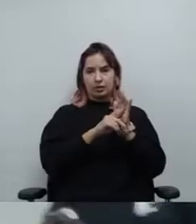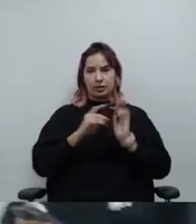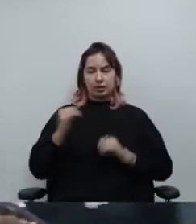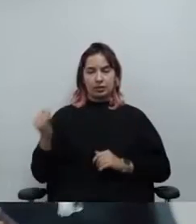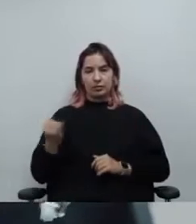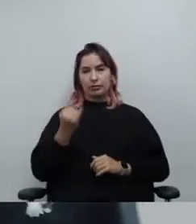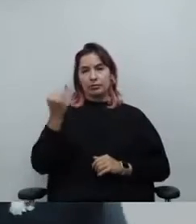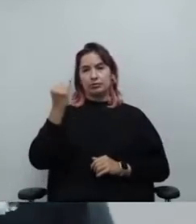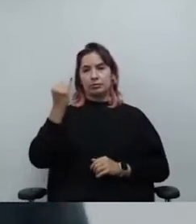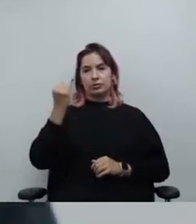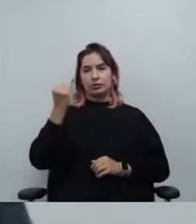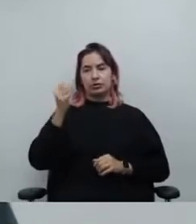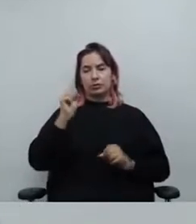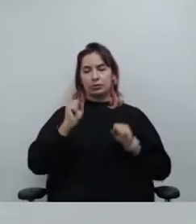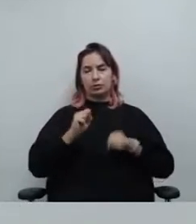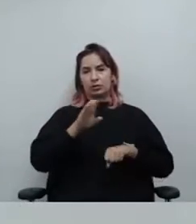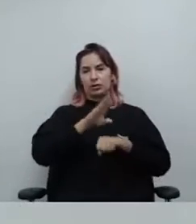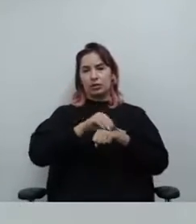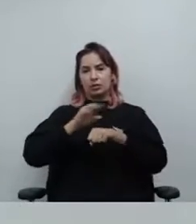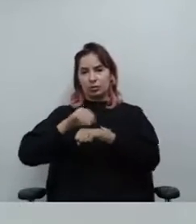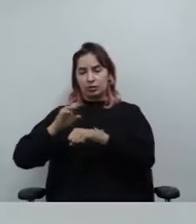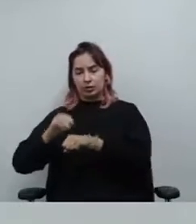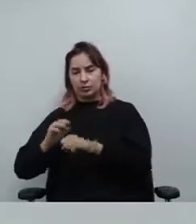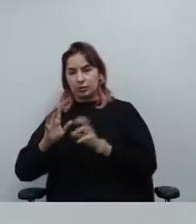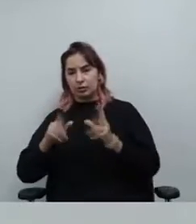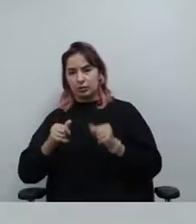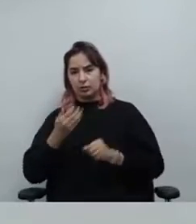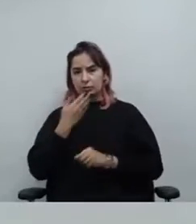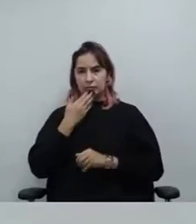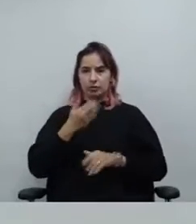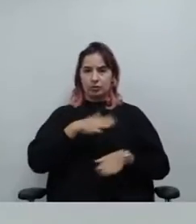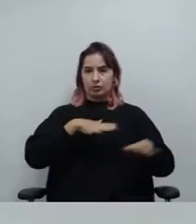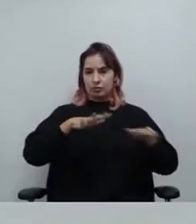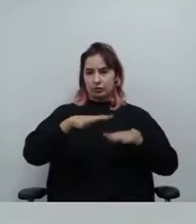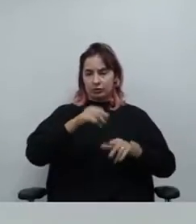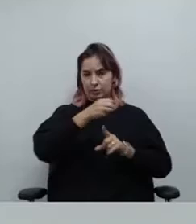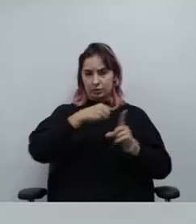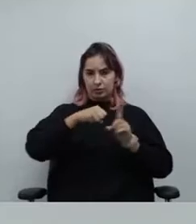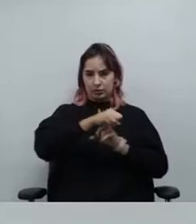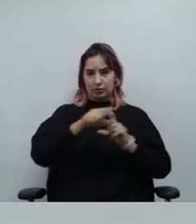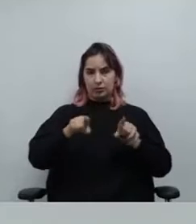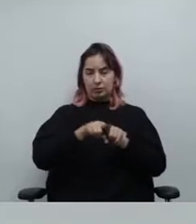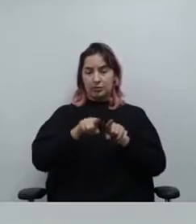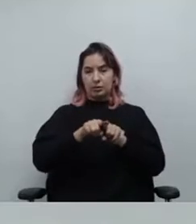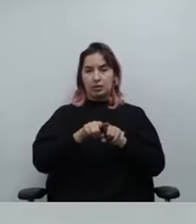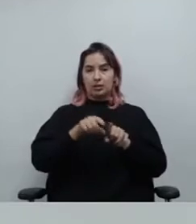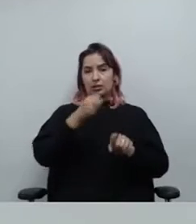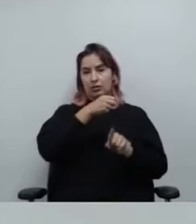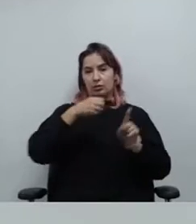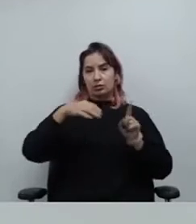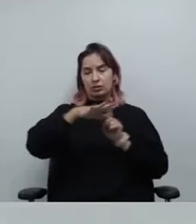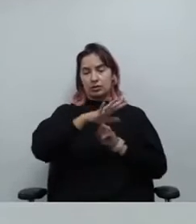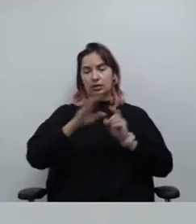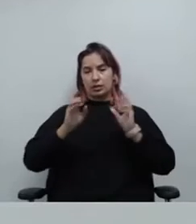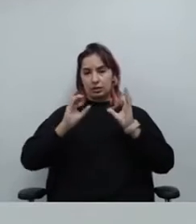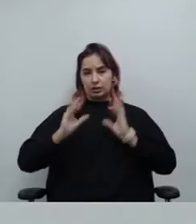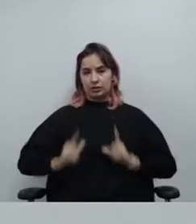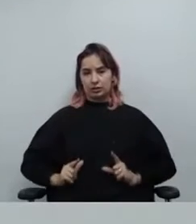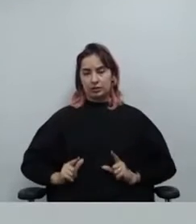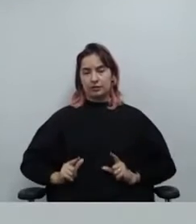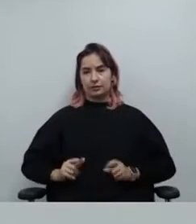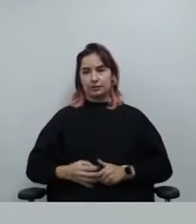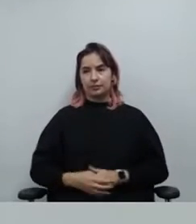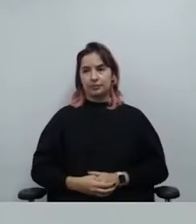qualificado de captação dessas reivindicações dos movimentos sociais, da sociedade civil. Então, mais do